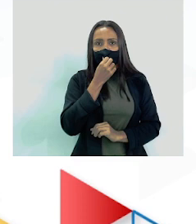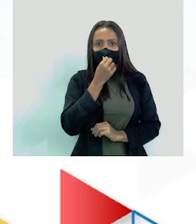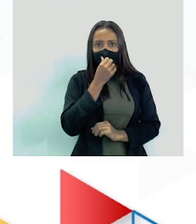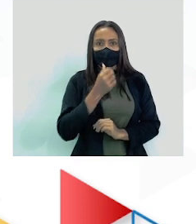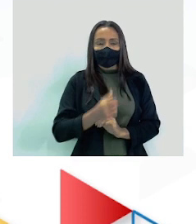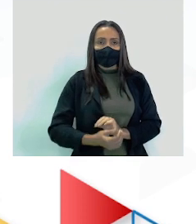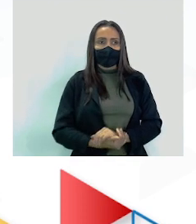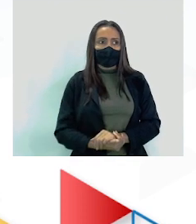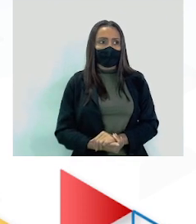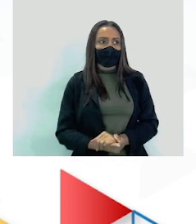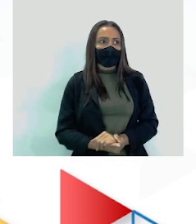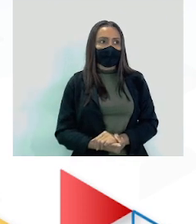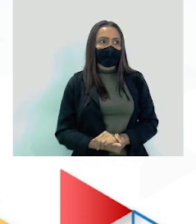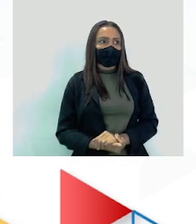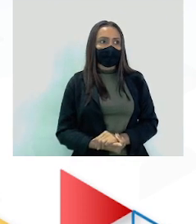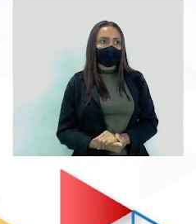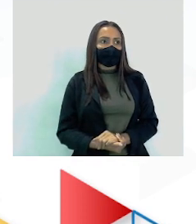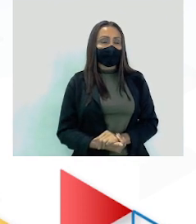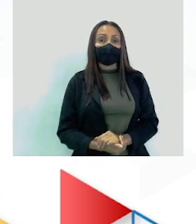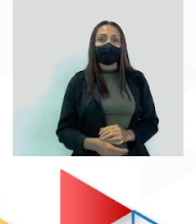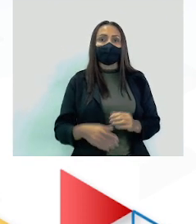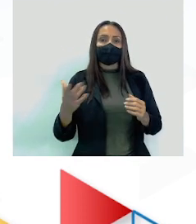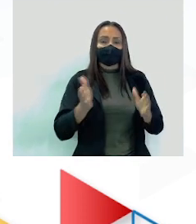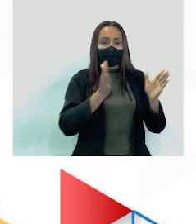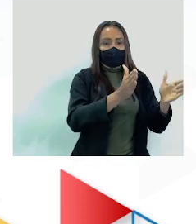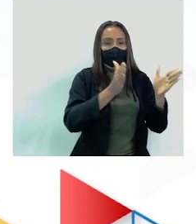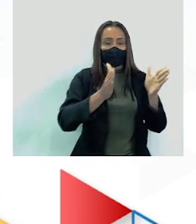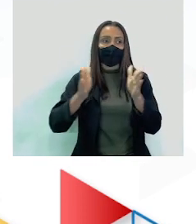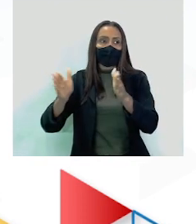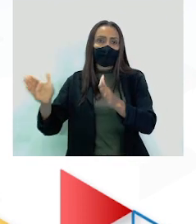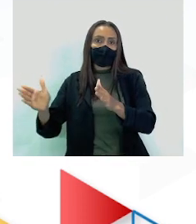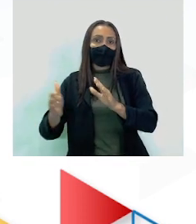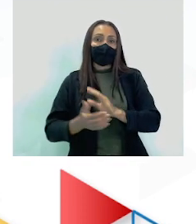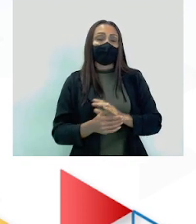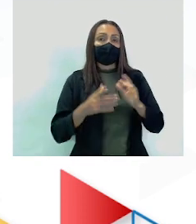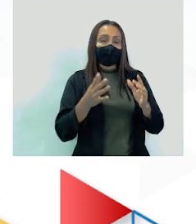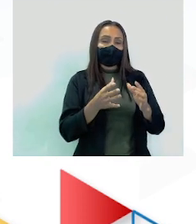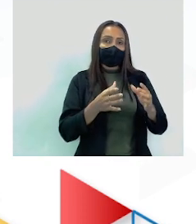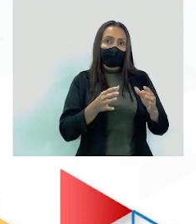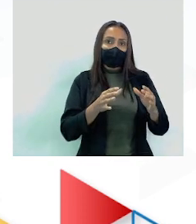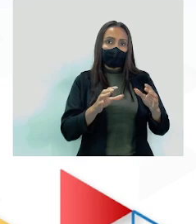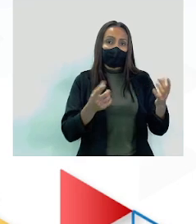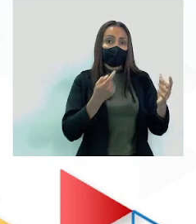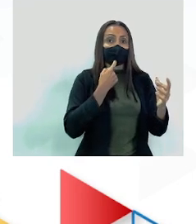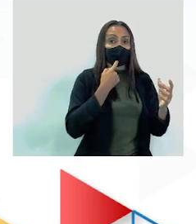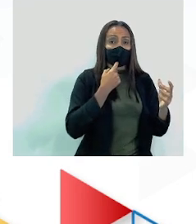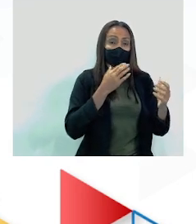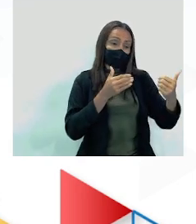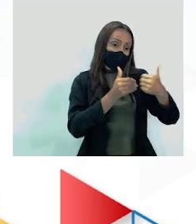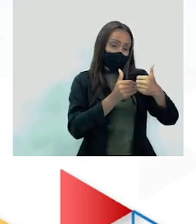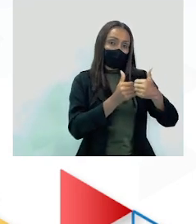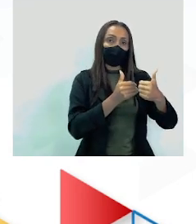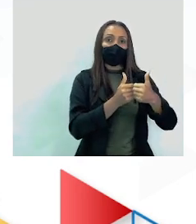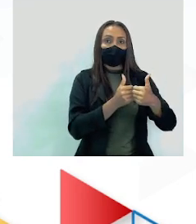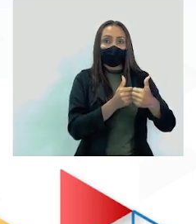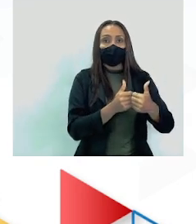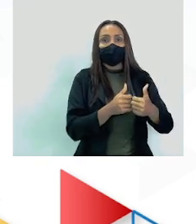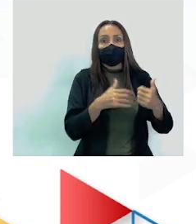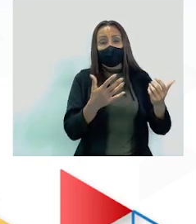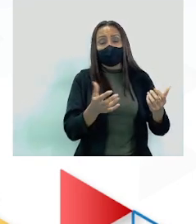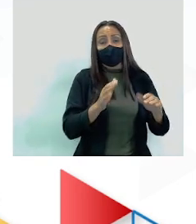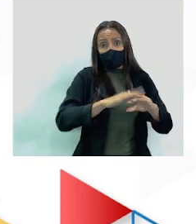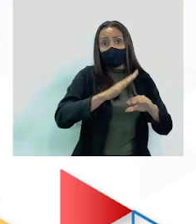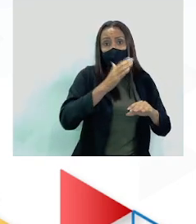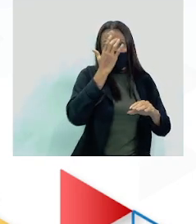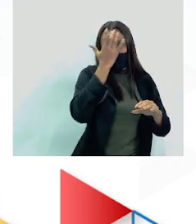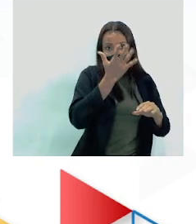cidade. As categorias, né? Pode ser um trekking curto, né? Pequenos trajetos ali com um grau de dificuldade geralmente mais